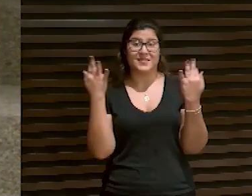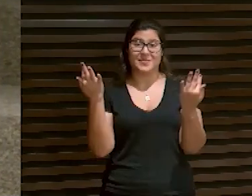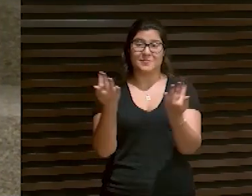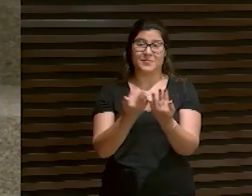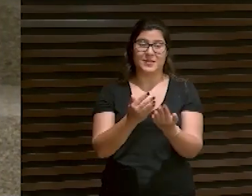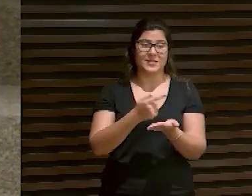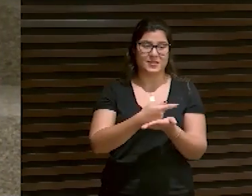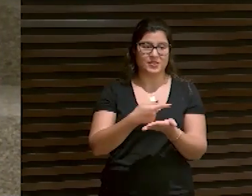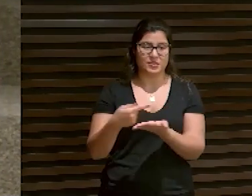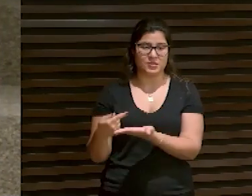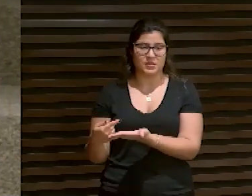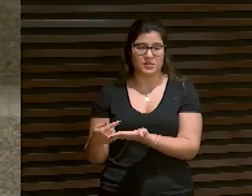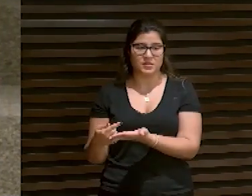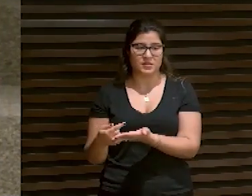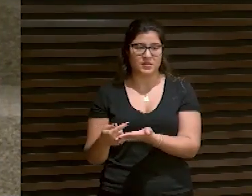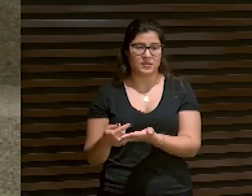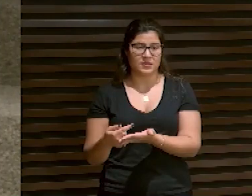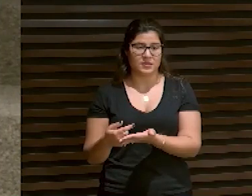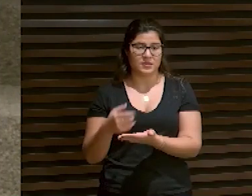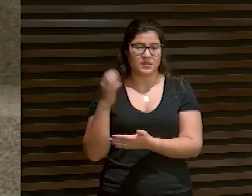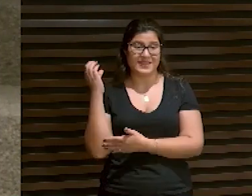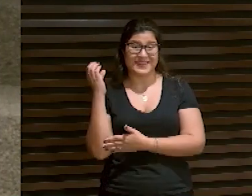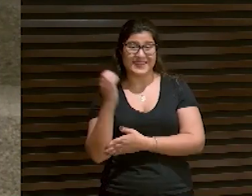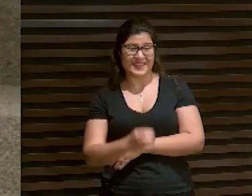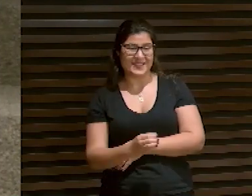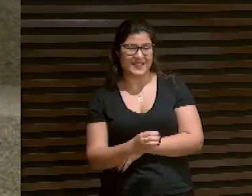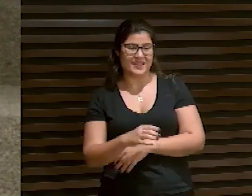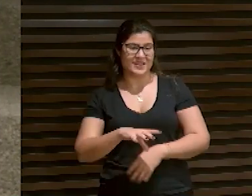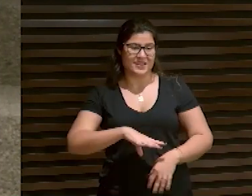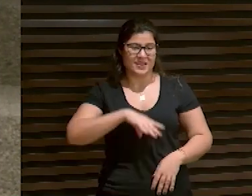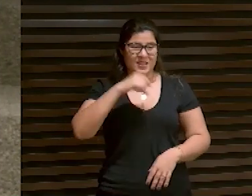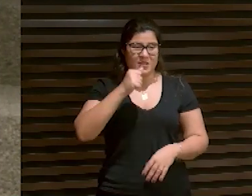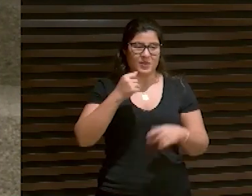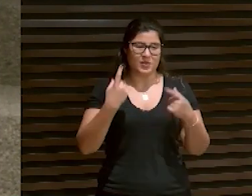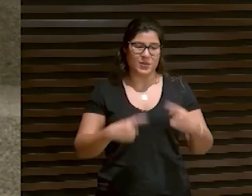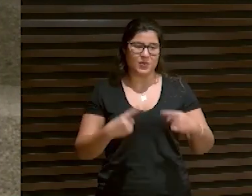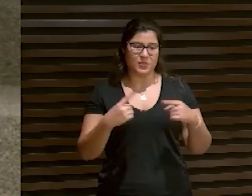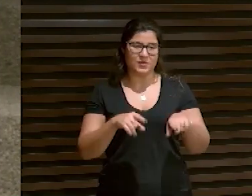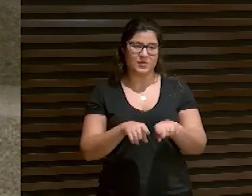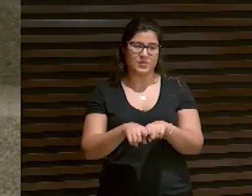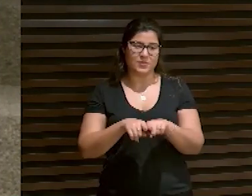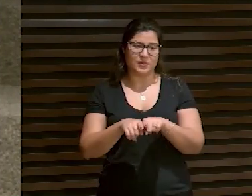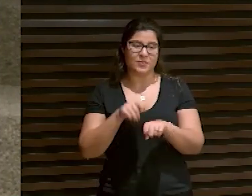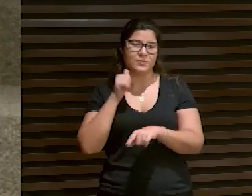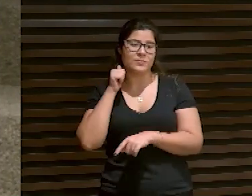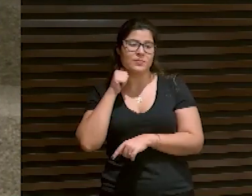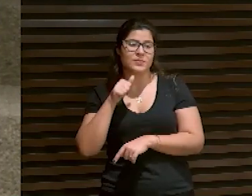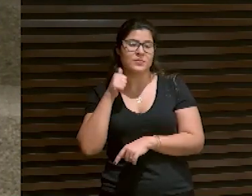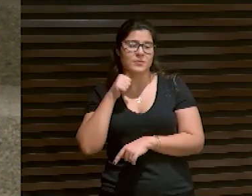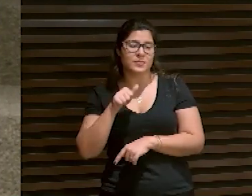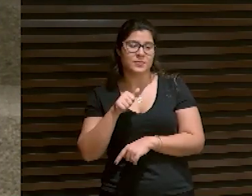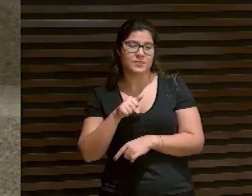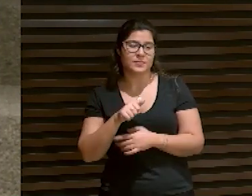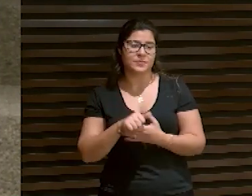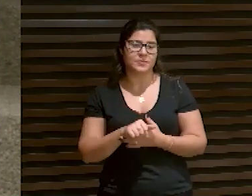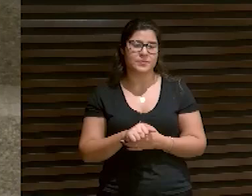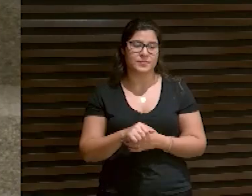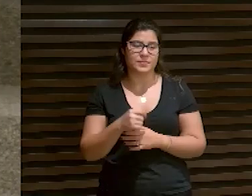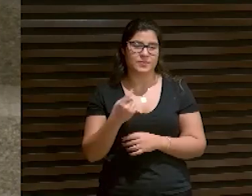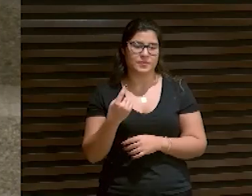Gênesis, Caim teve ira do seu irmão. E a sua ira trouxe destruição àquela